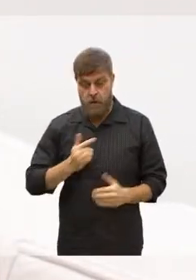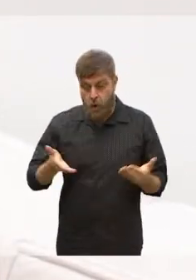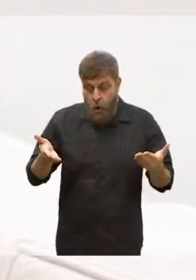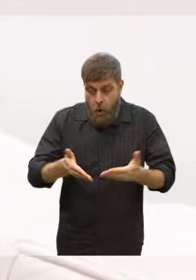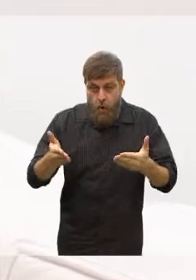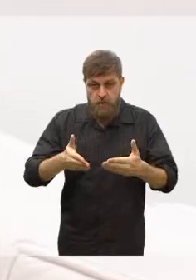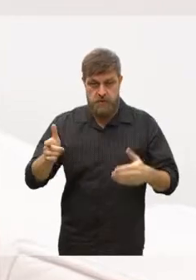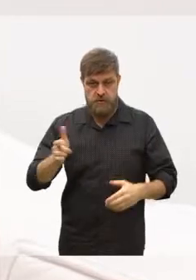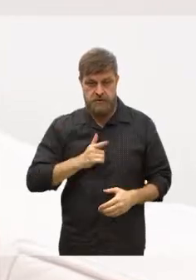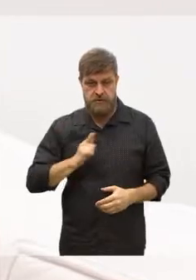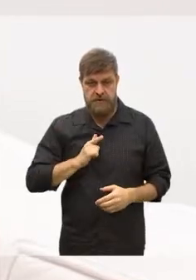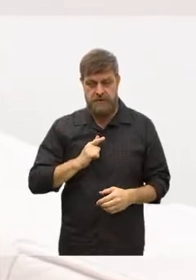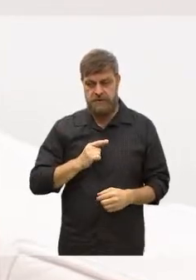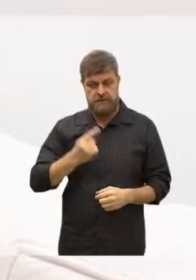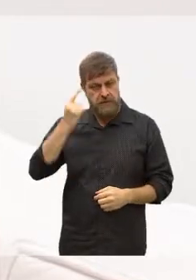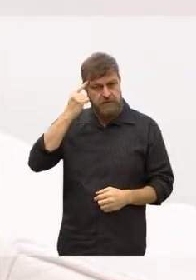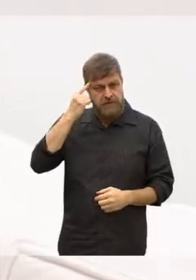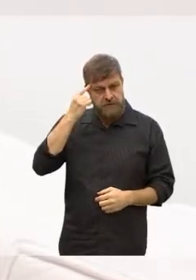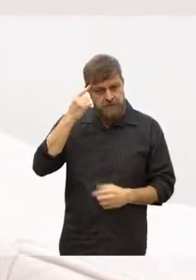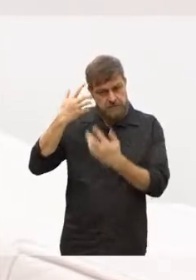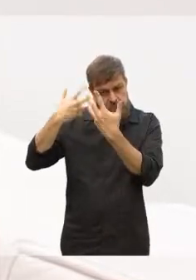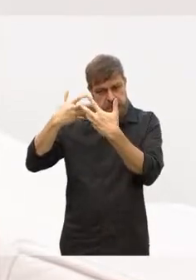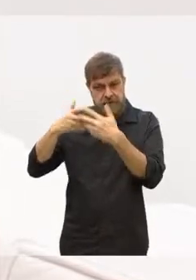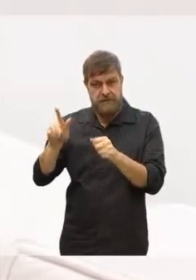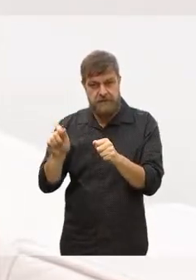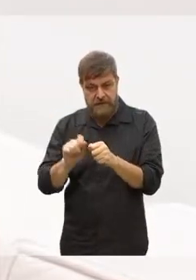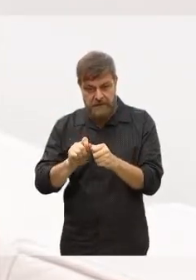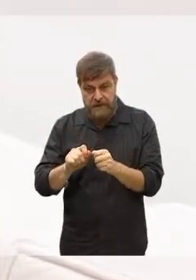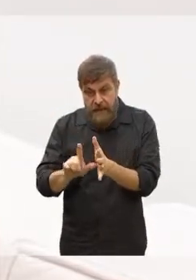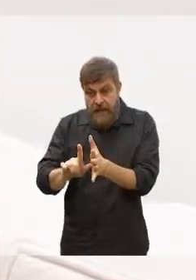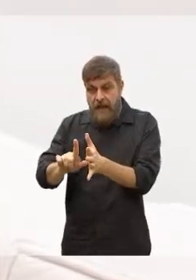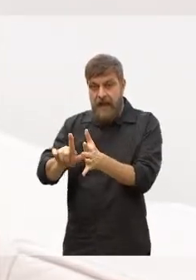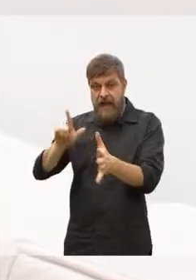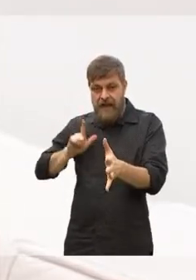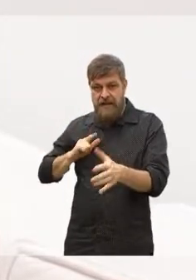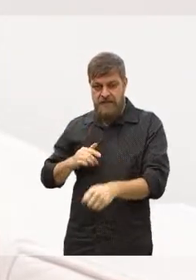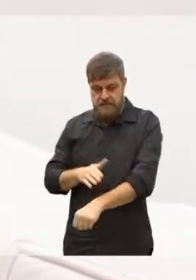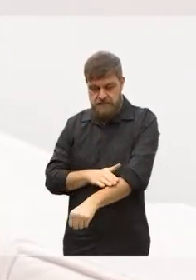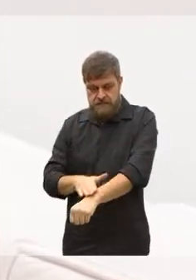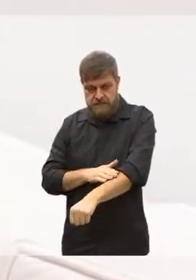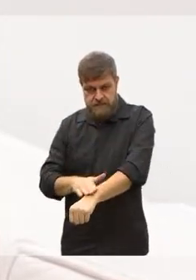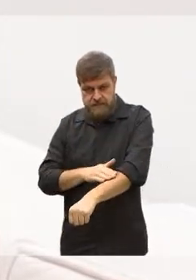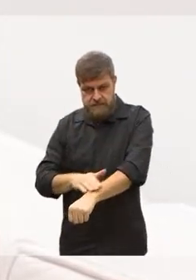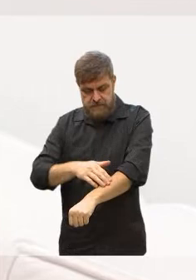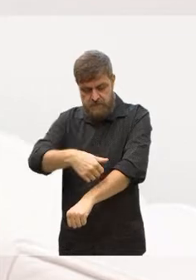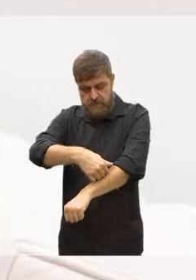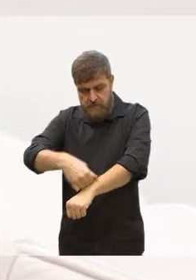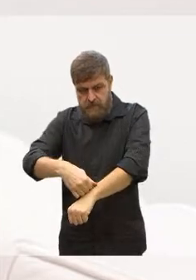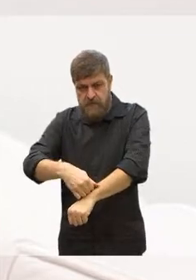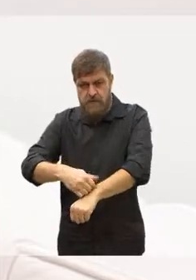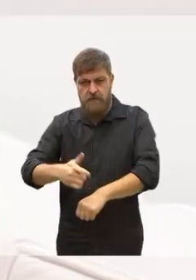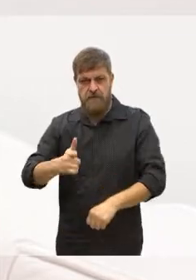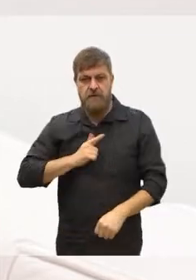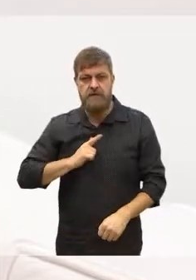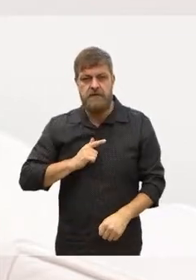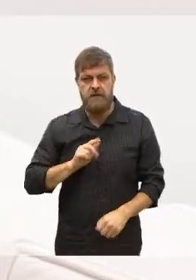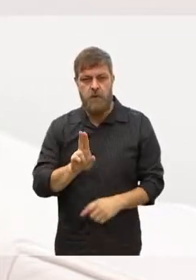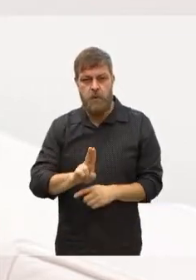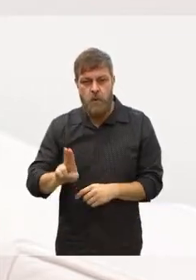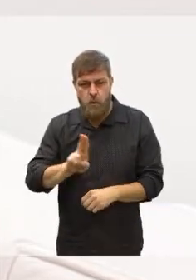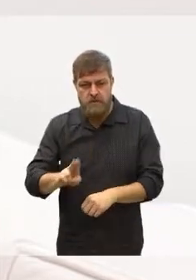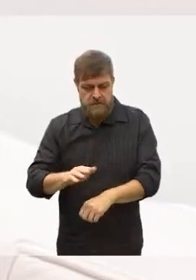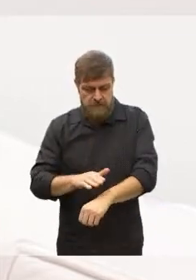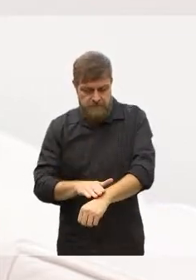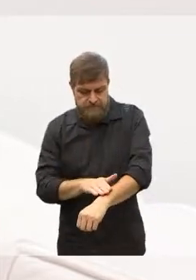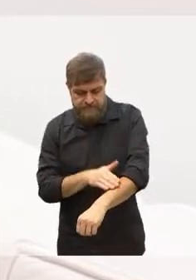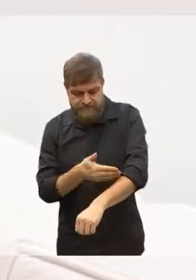Atualmente, a tendência é você utilizar, antes dos filtros solares, você usar agentes